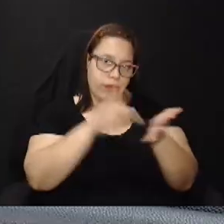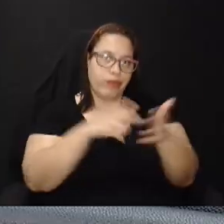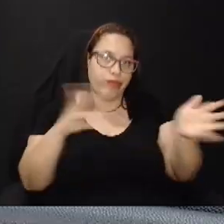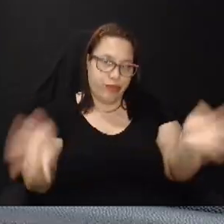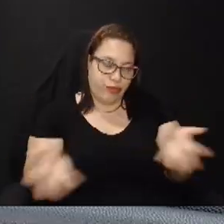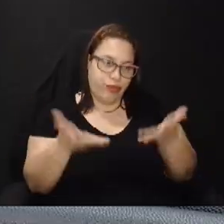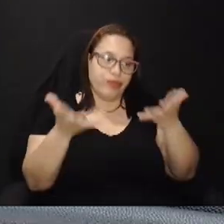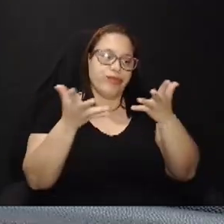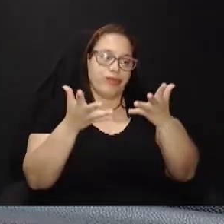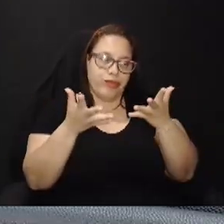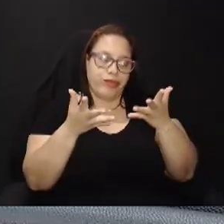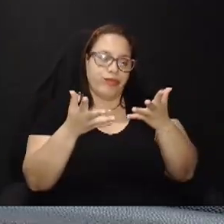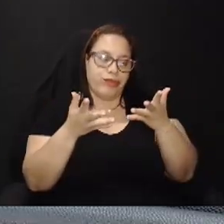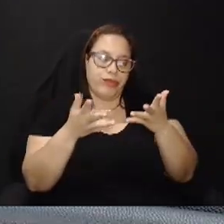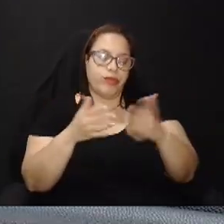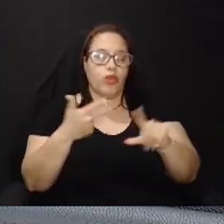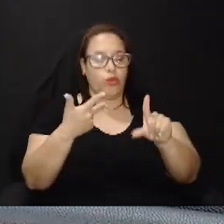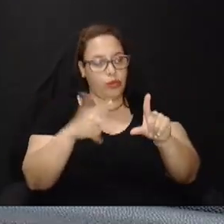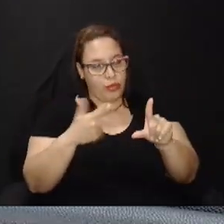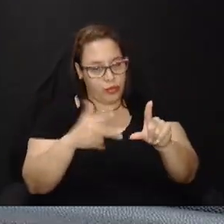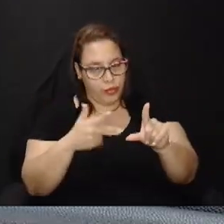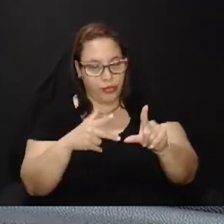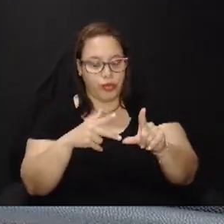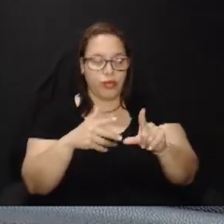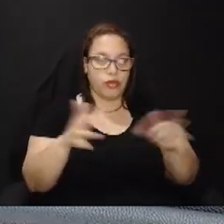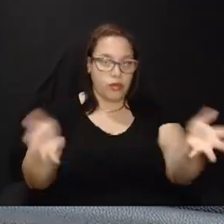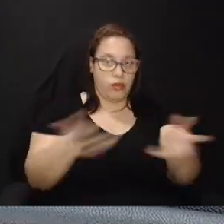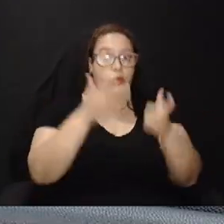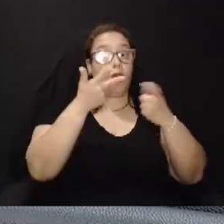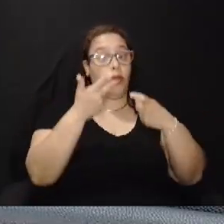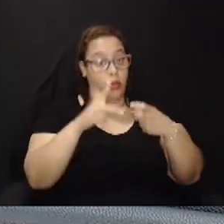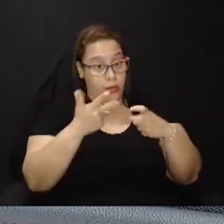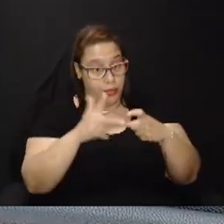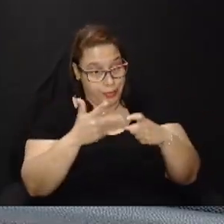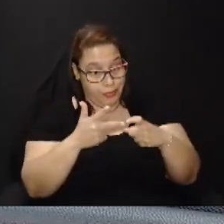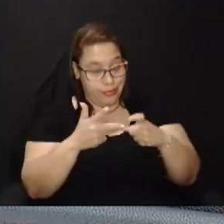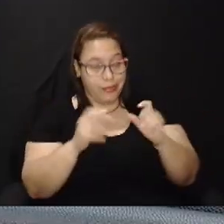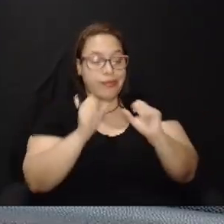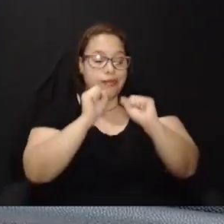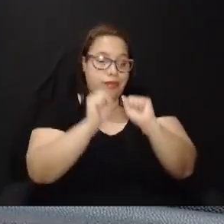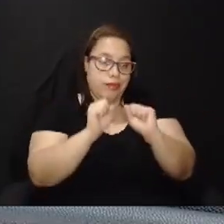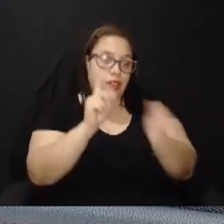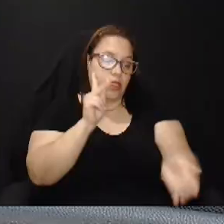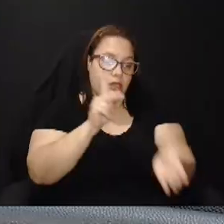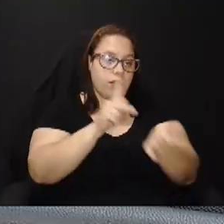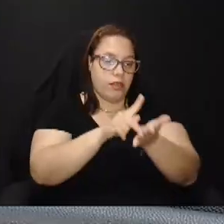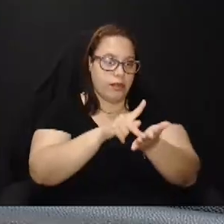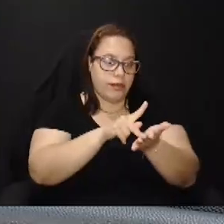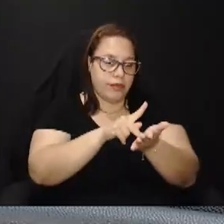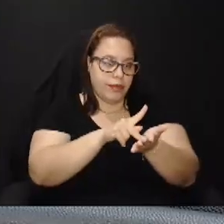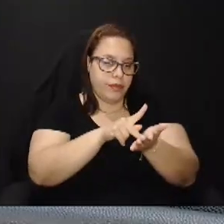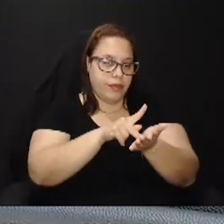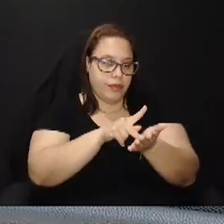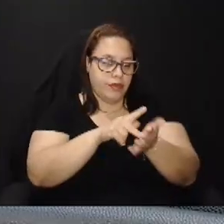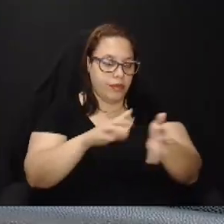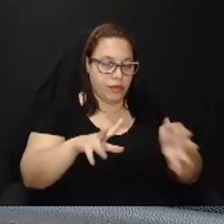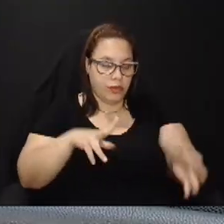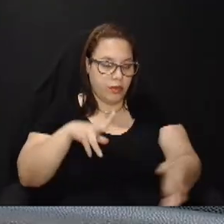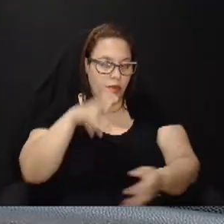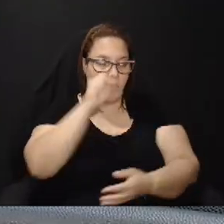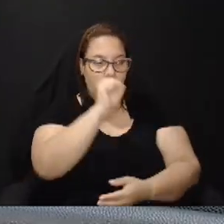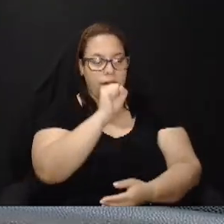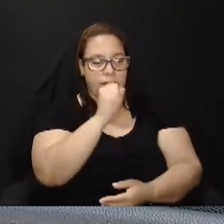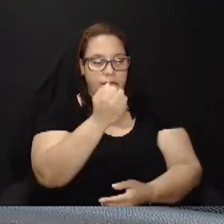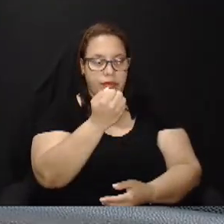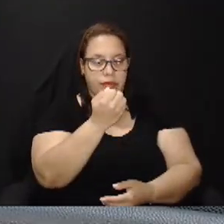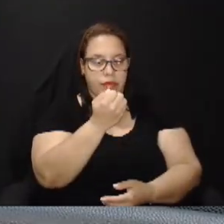do legislativo, de iniciativas do executivo, para que efetivamente a gente fortaleça essa